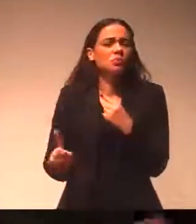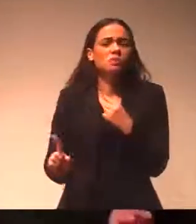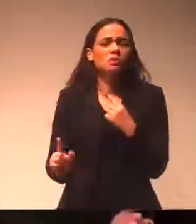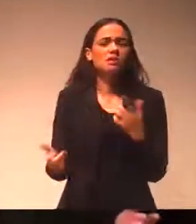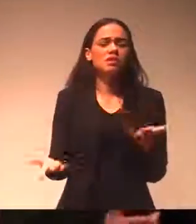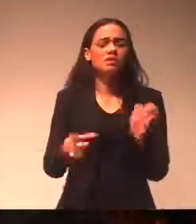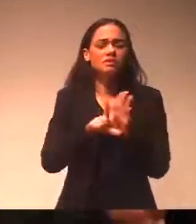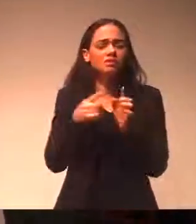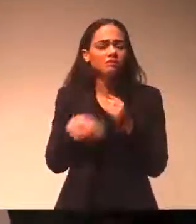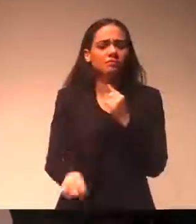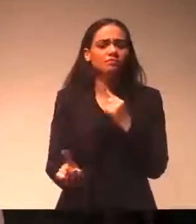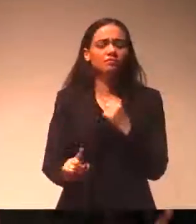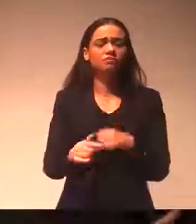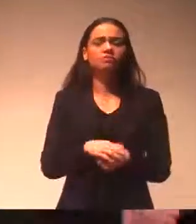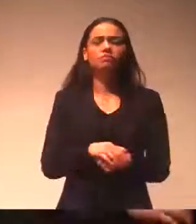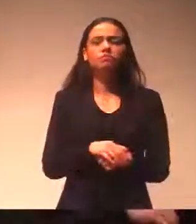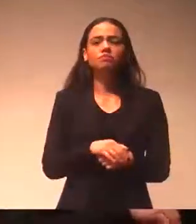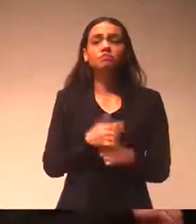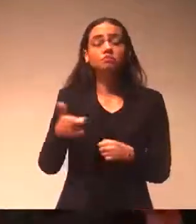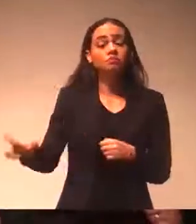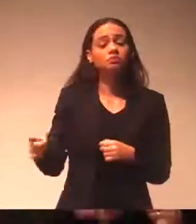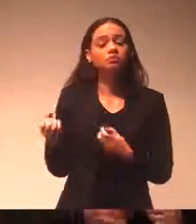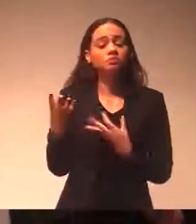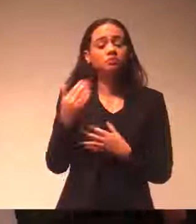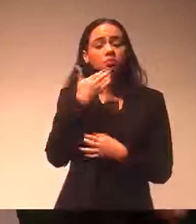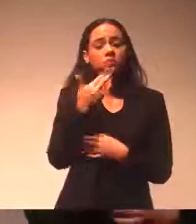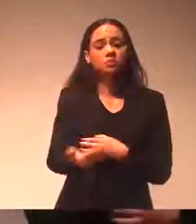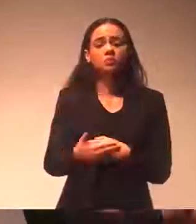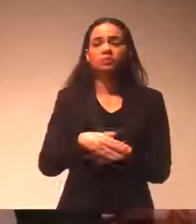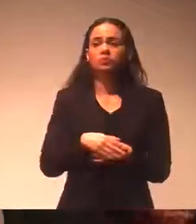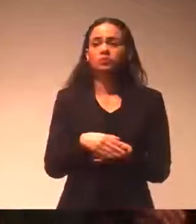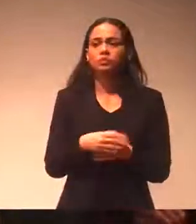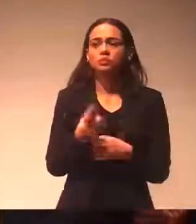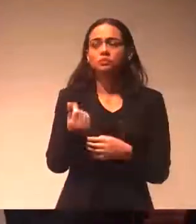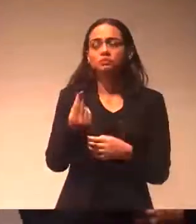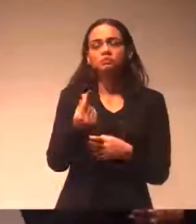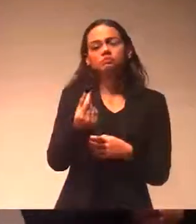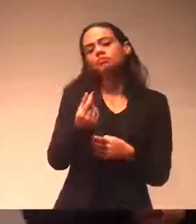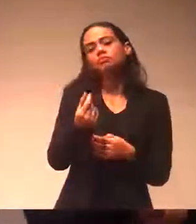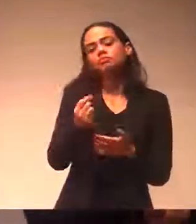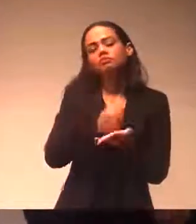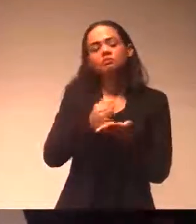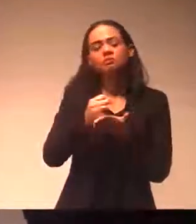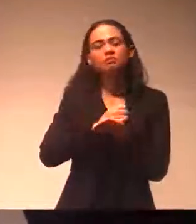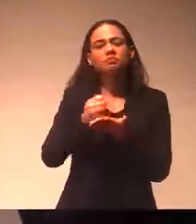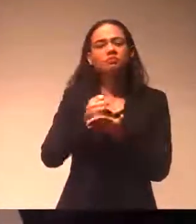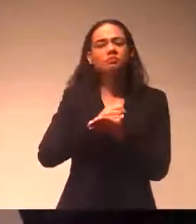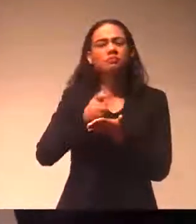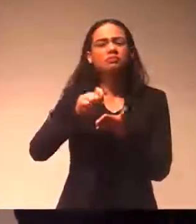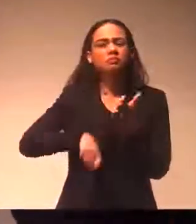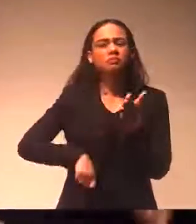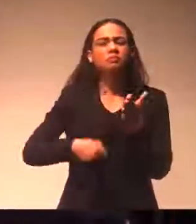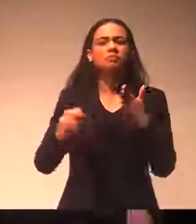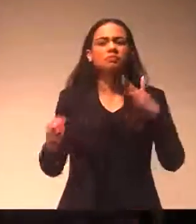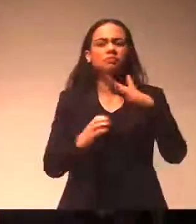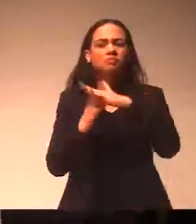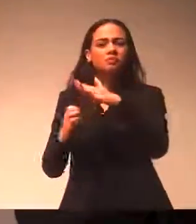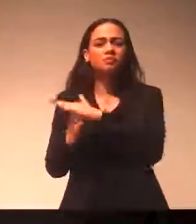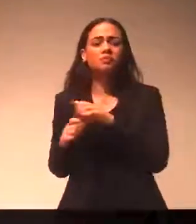empresas terceirizadas que o município tem contrato, informando qual o valor pago a cada uma, detalhando como é feito o controle